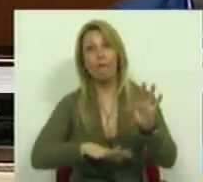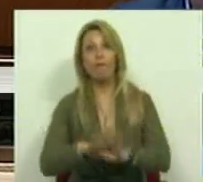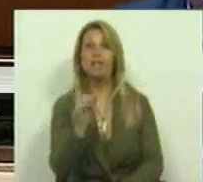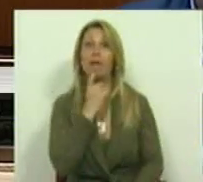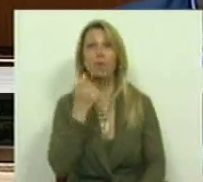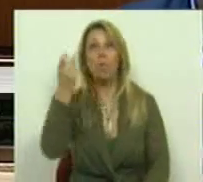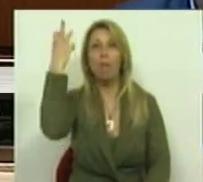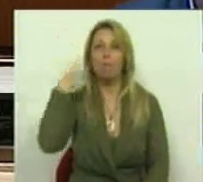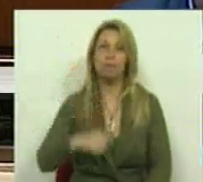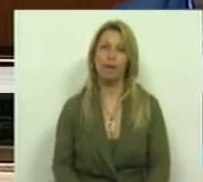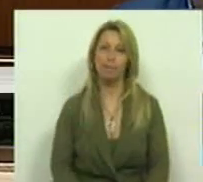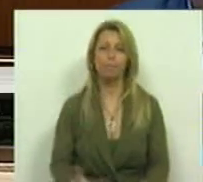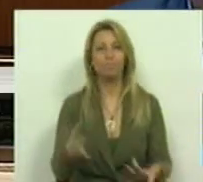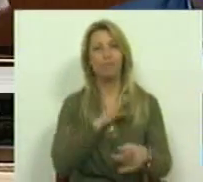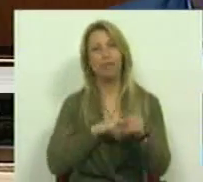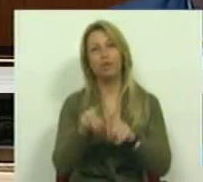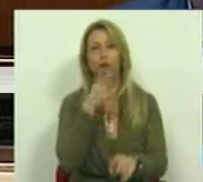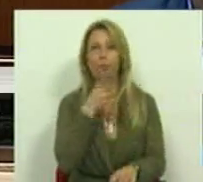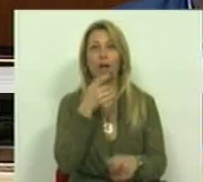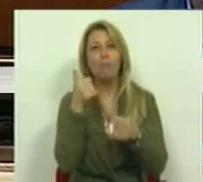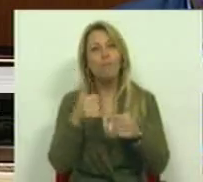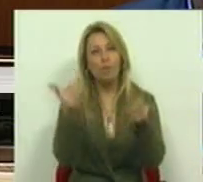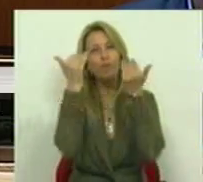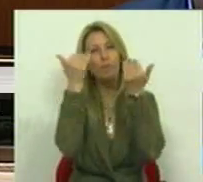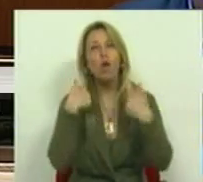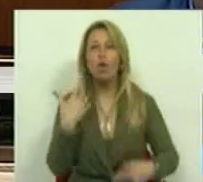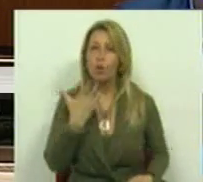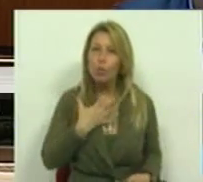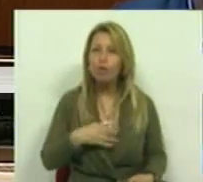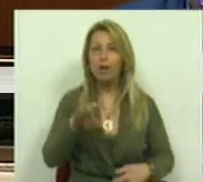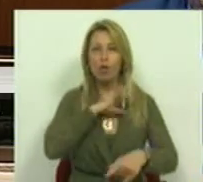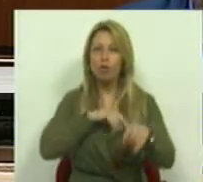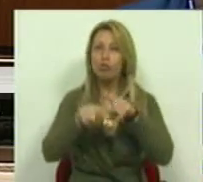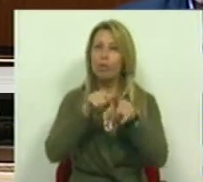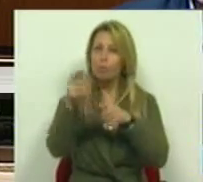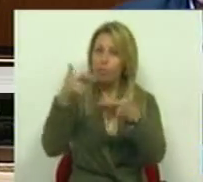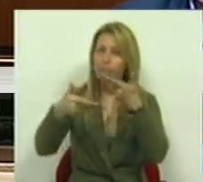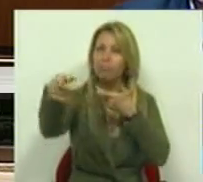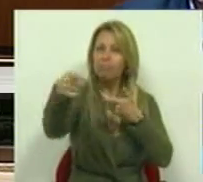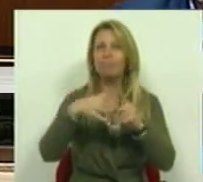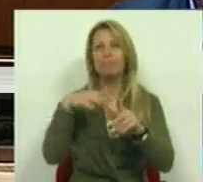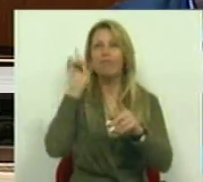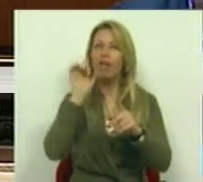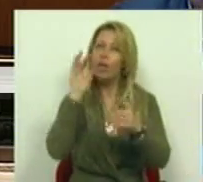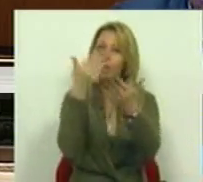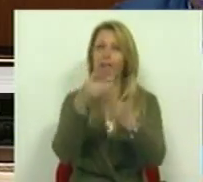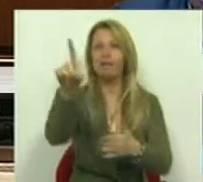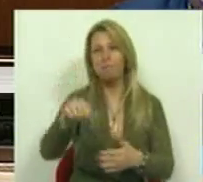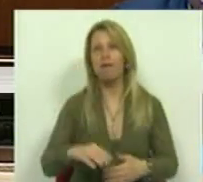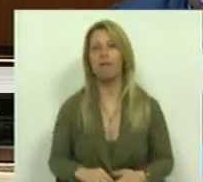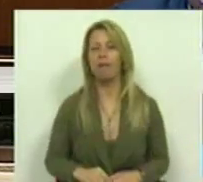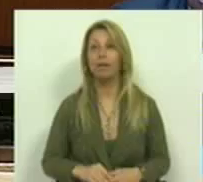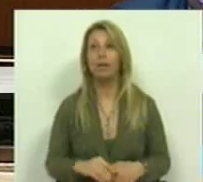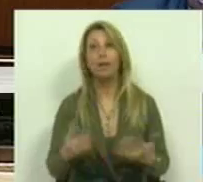Deputado, isto é uma boa notícia que eu gostaria que o Sr. Deputado valorizasse também. Porque, Sr. Deputado, quando